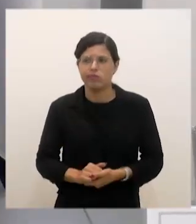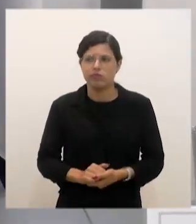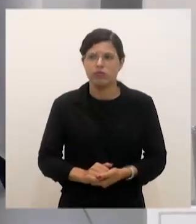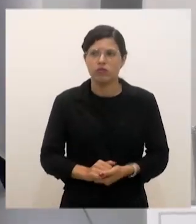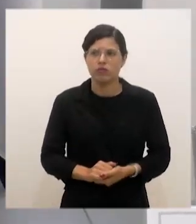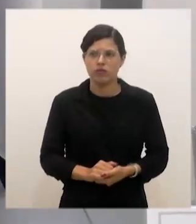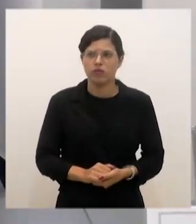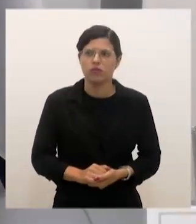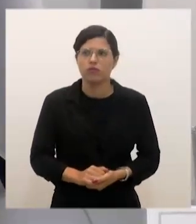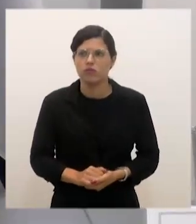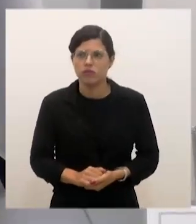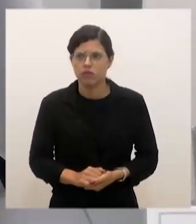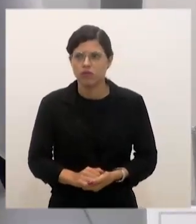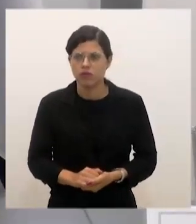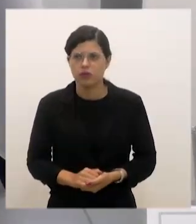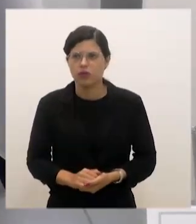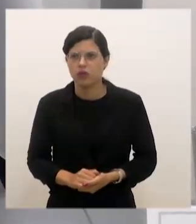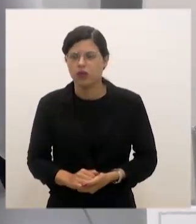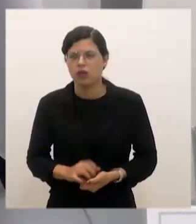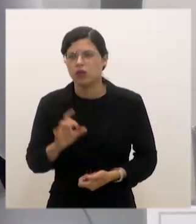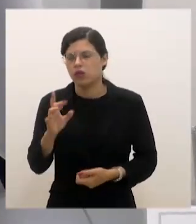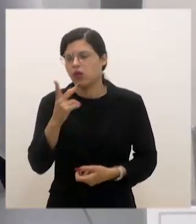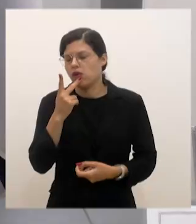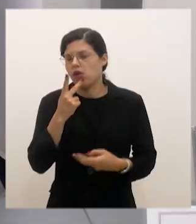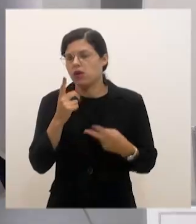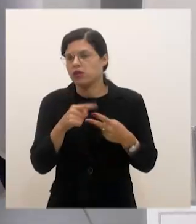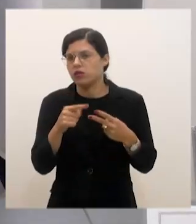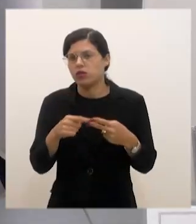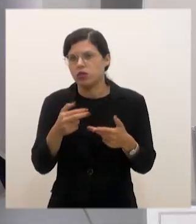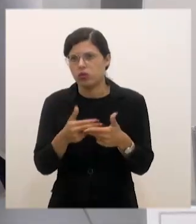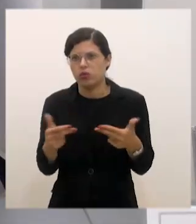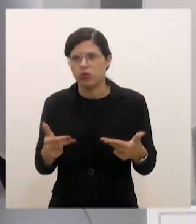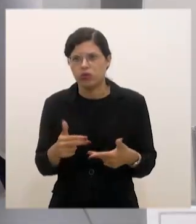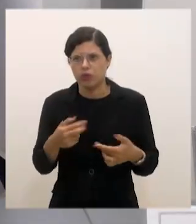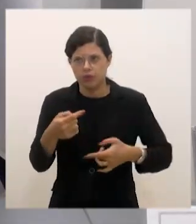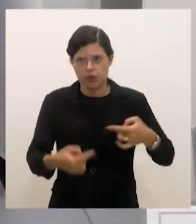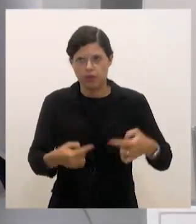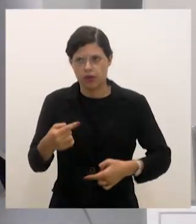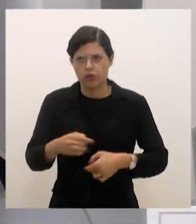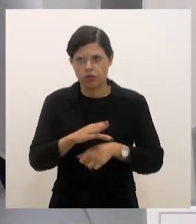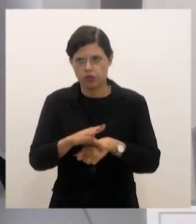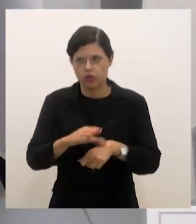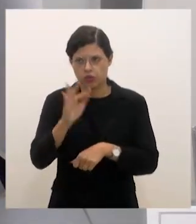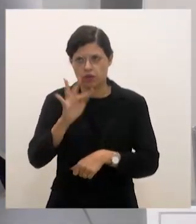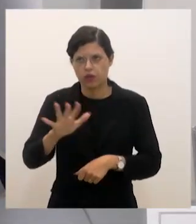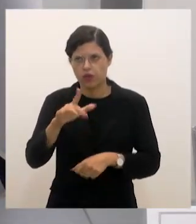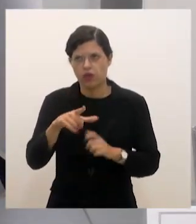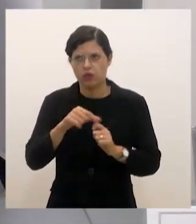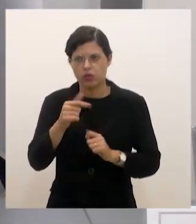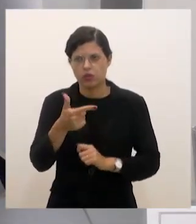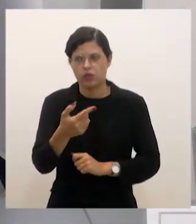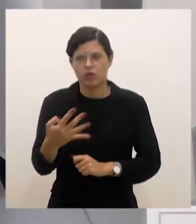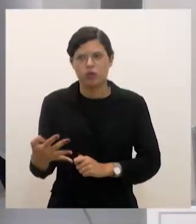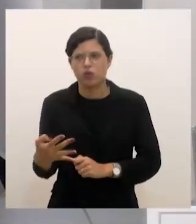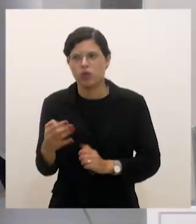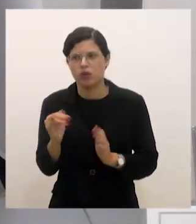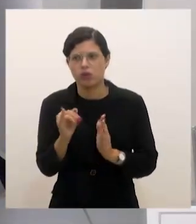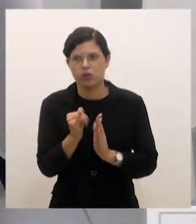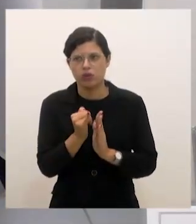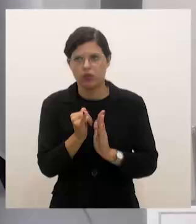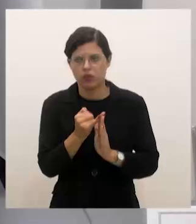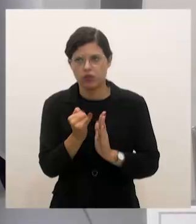Paulo. Conduta administrativa. Eu só vou trazer dois itens aqui ao debate. O primeiro é a própria Constituição Federal, artigo 24, inciso